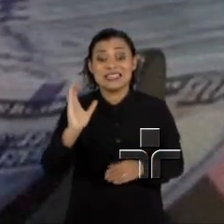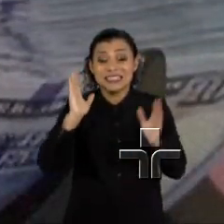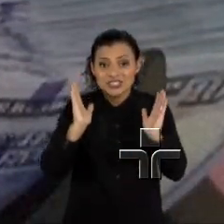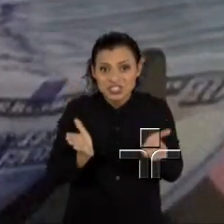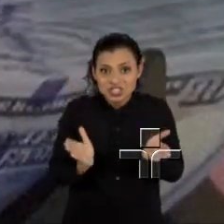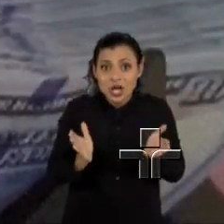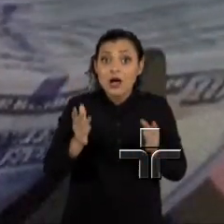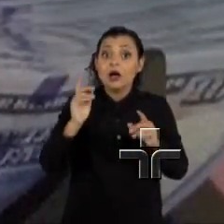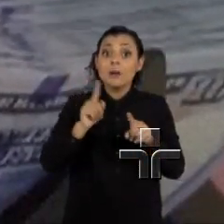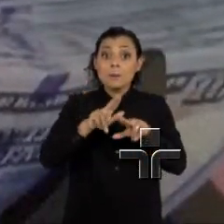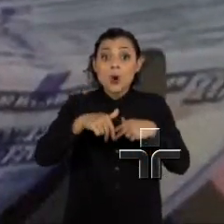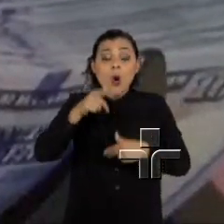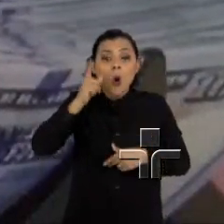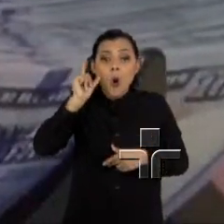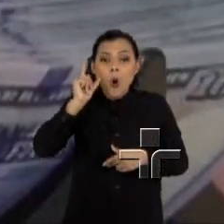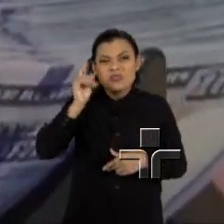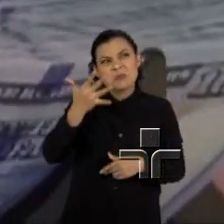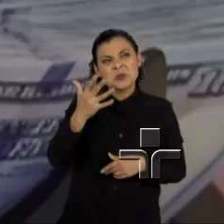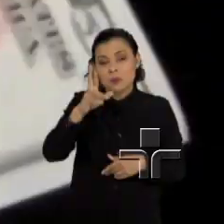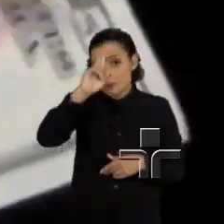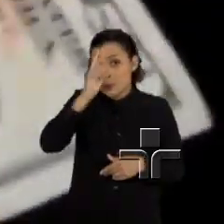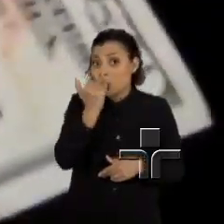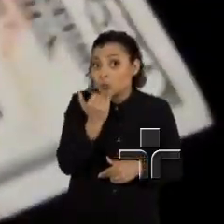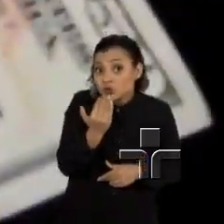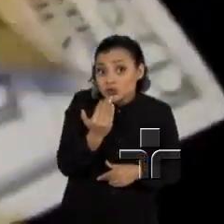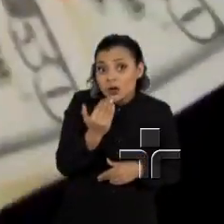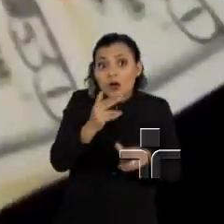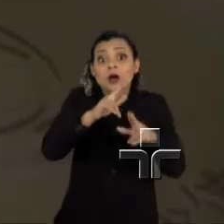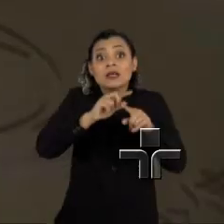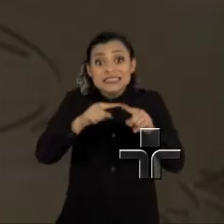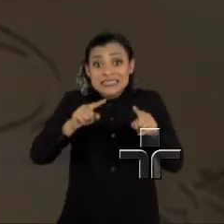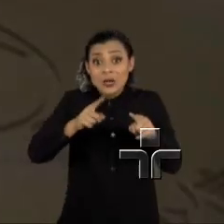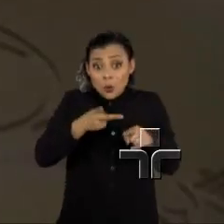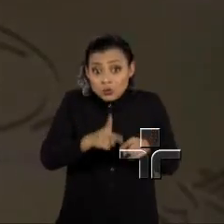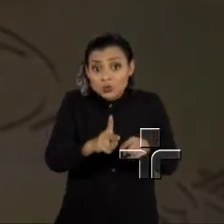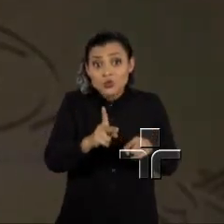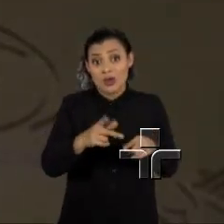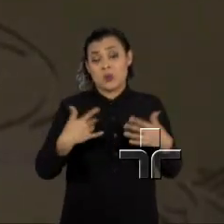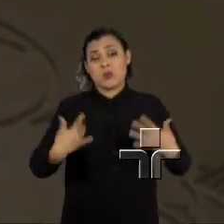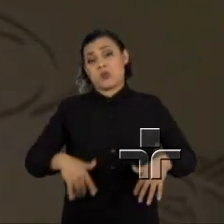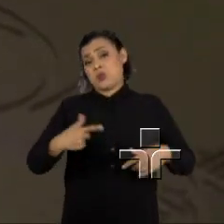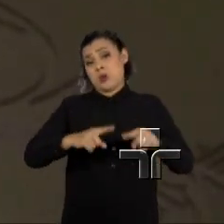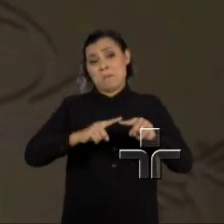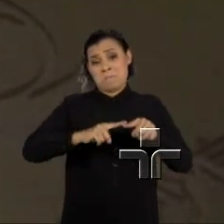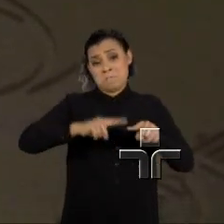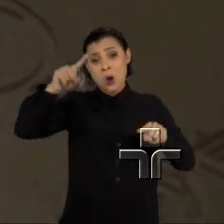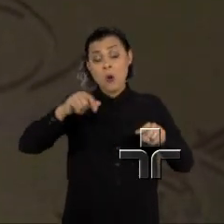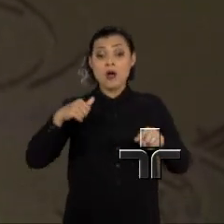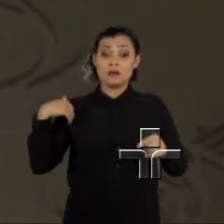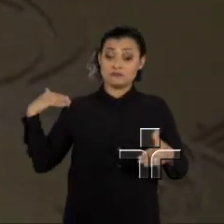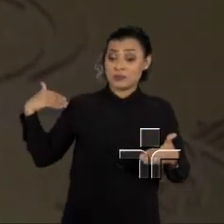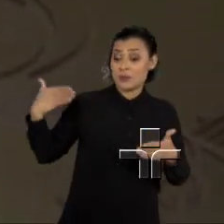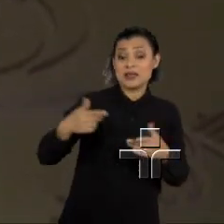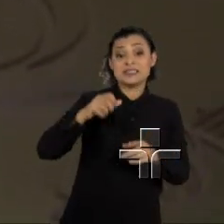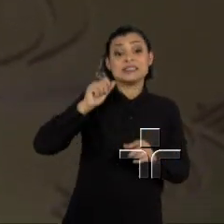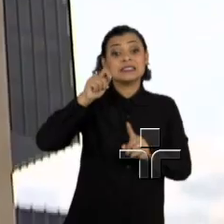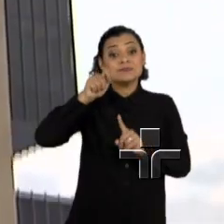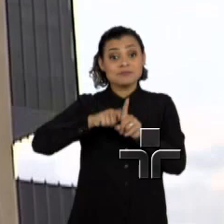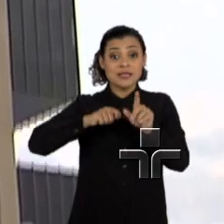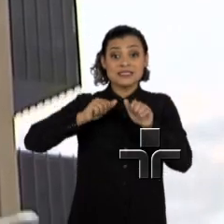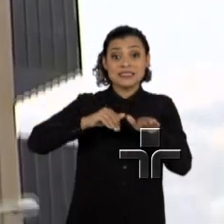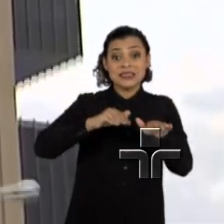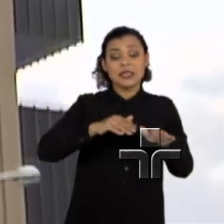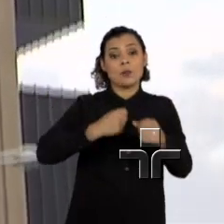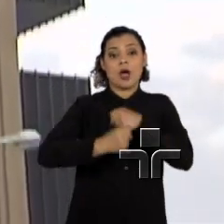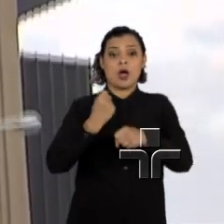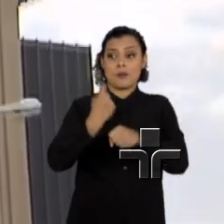4,19 durante o pregão de ontem por volta do meio-dia. Se fechasse assim, seria o maior valor para a moeda desde setembro do ano passado.